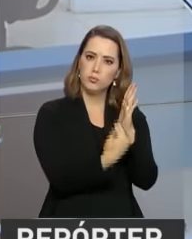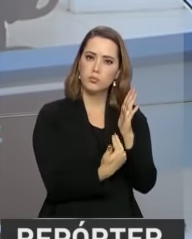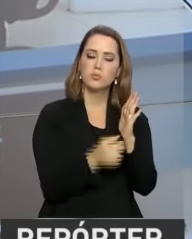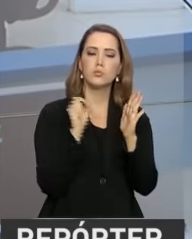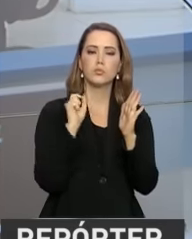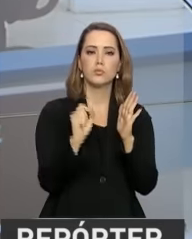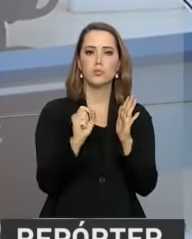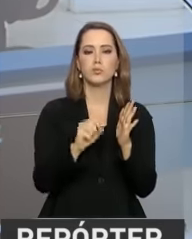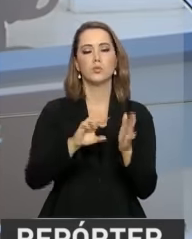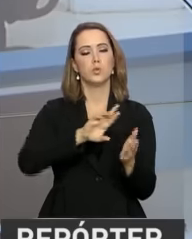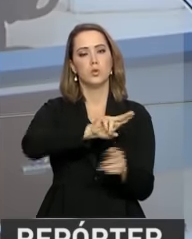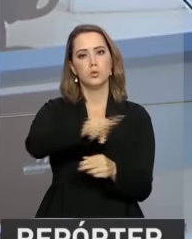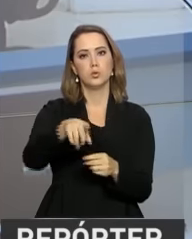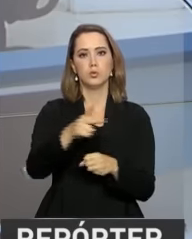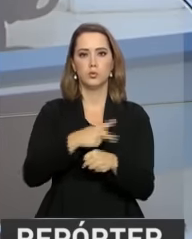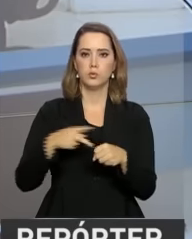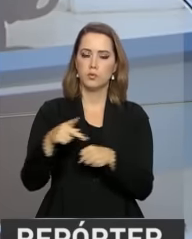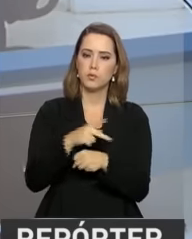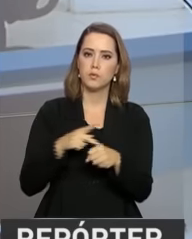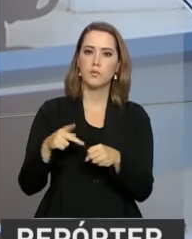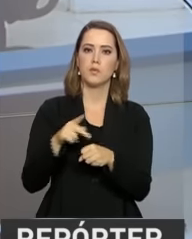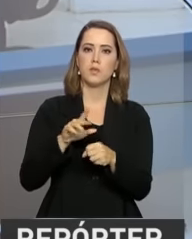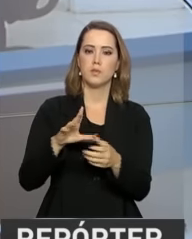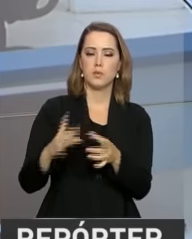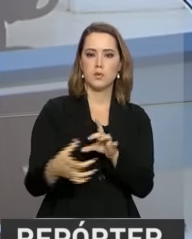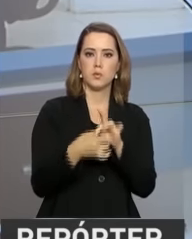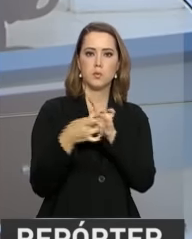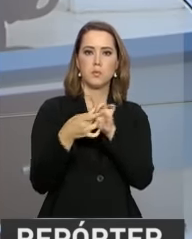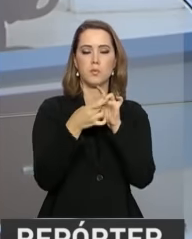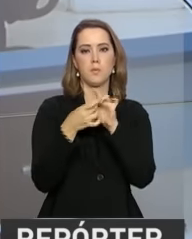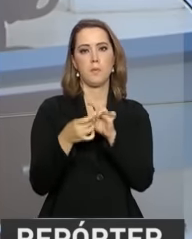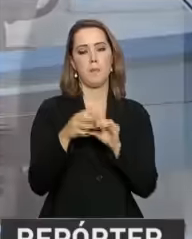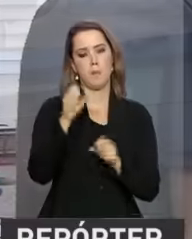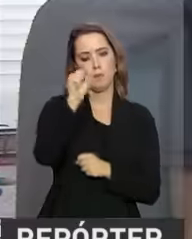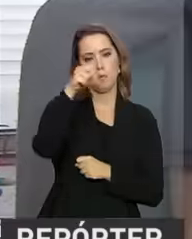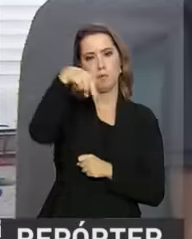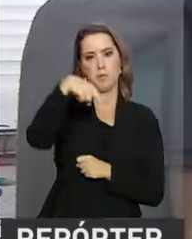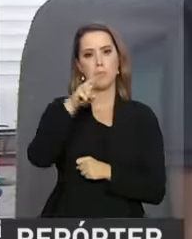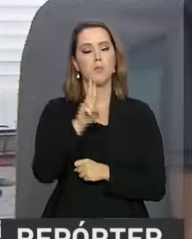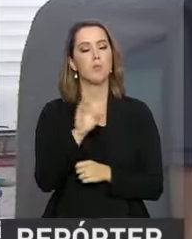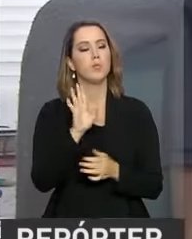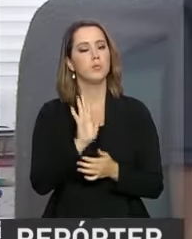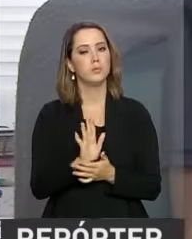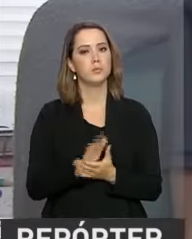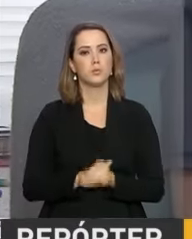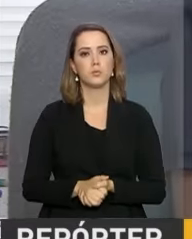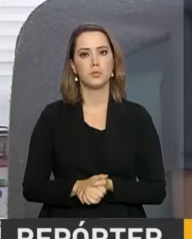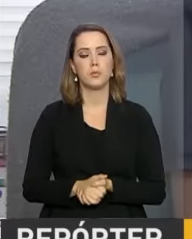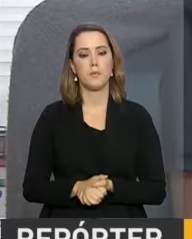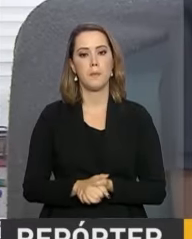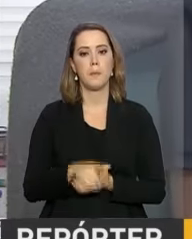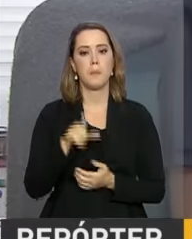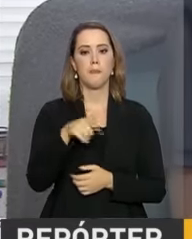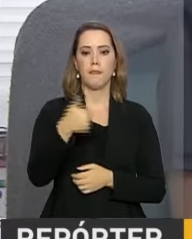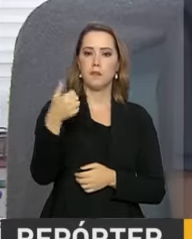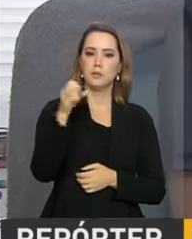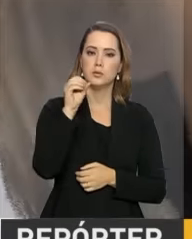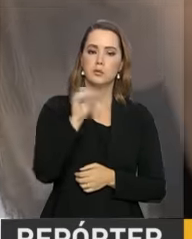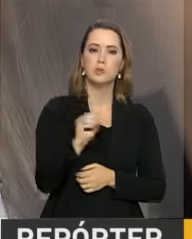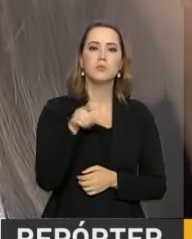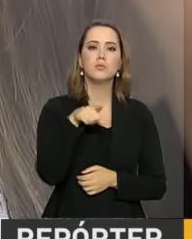ambiente em parceria com outros anismos internacionais usu há 10 anos dar oferece